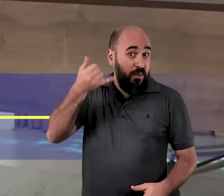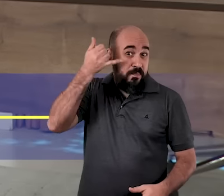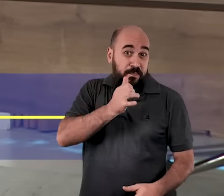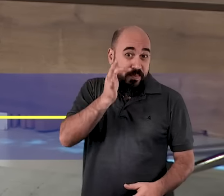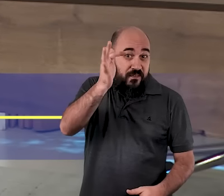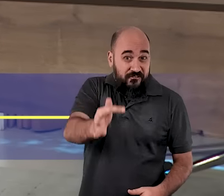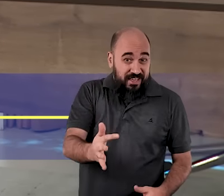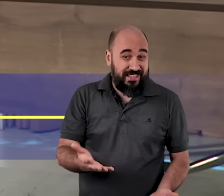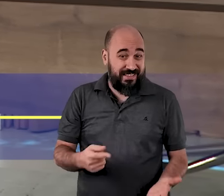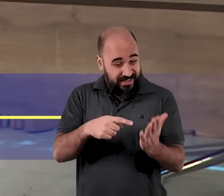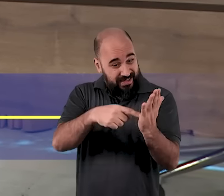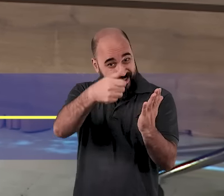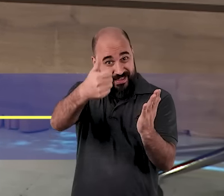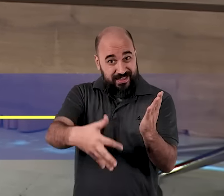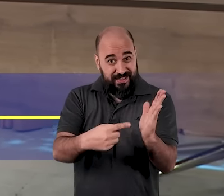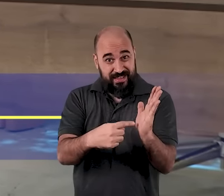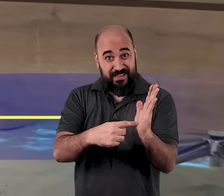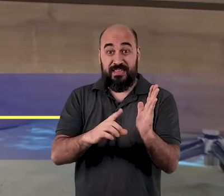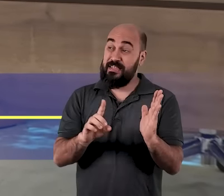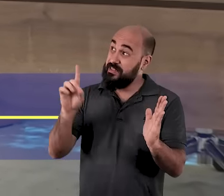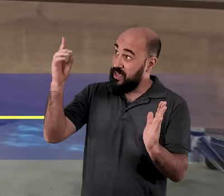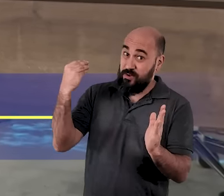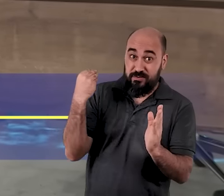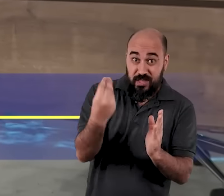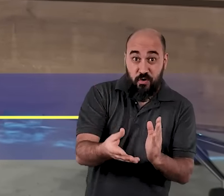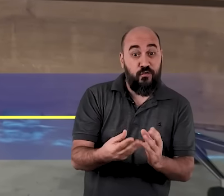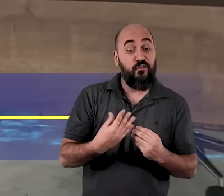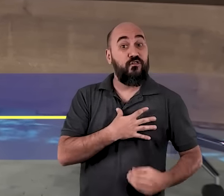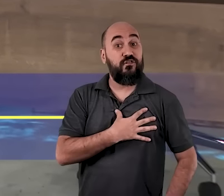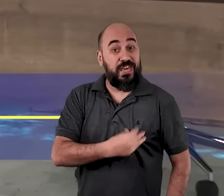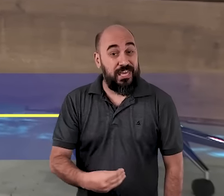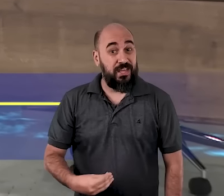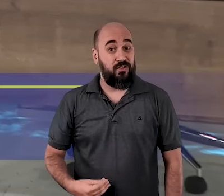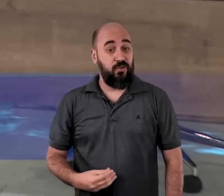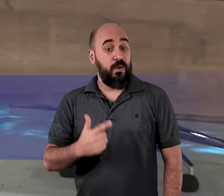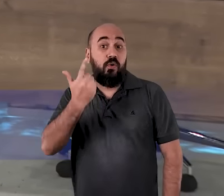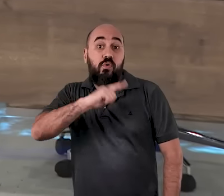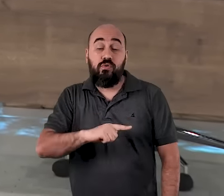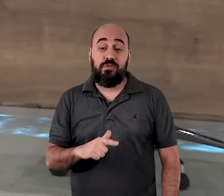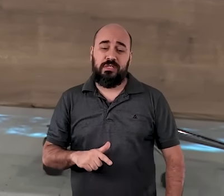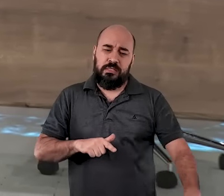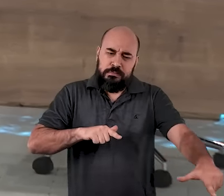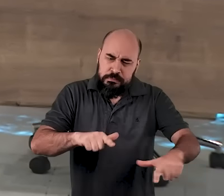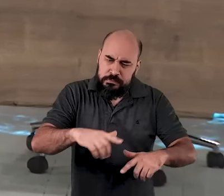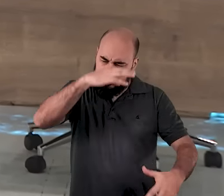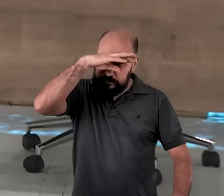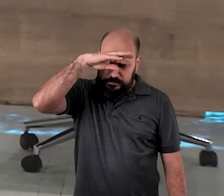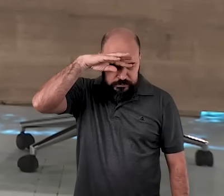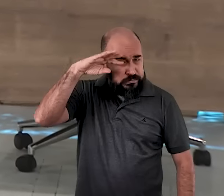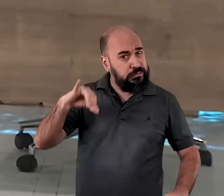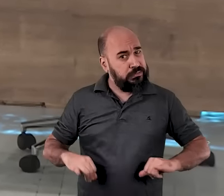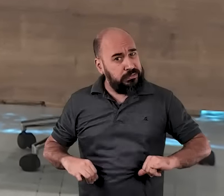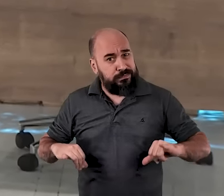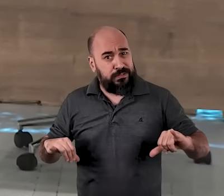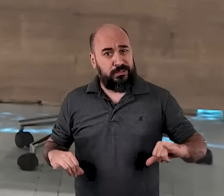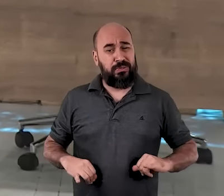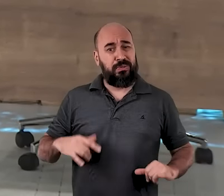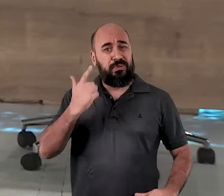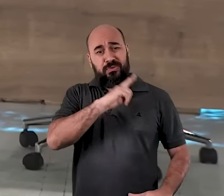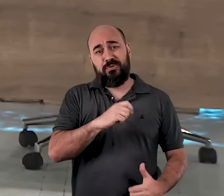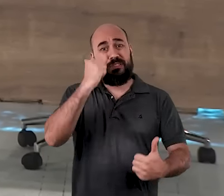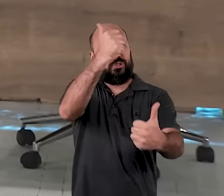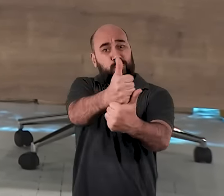Deus enviou o seu filho para cumprir a missão de servo sofredor, para viver e